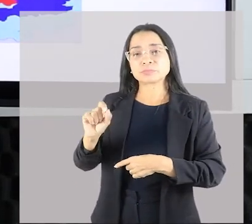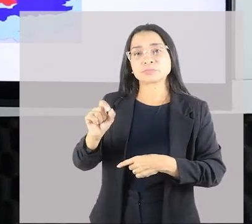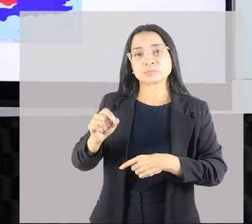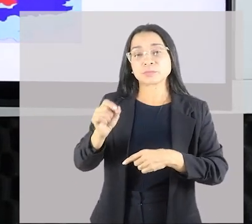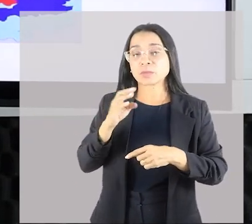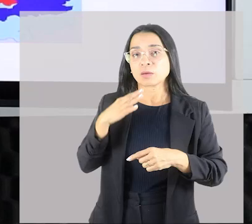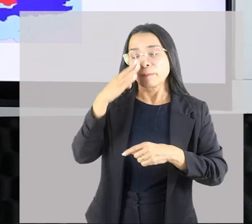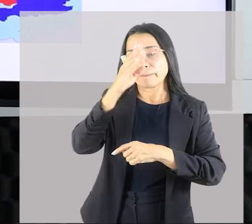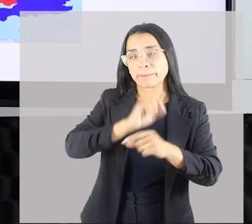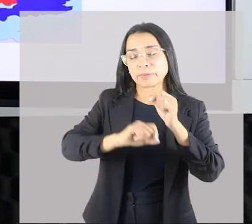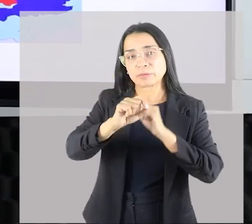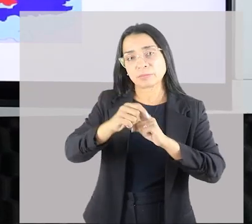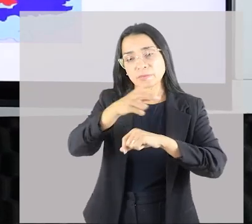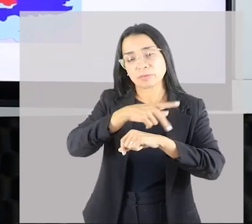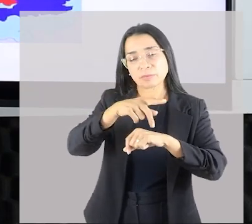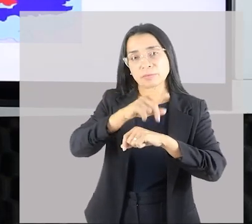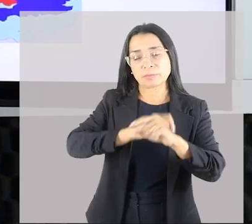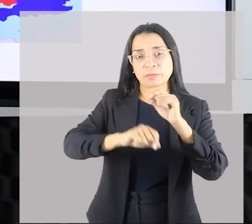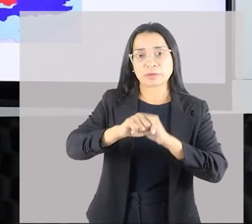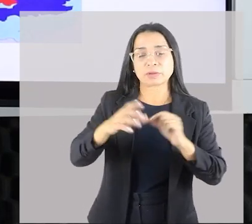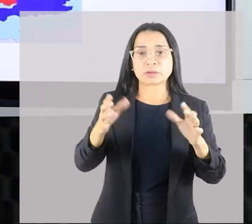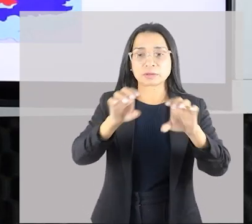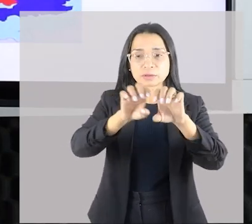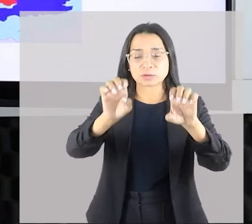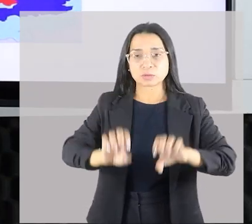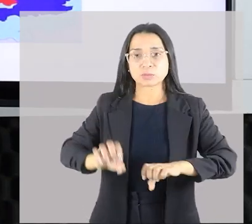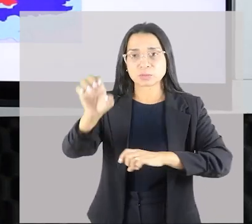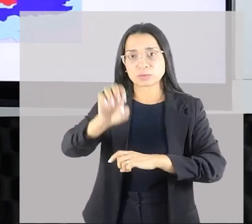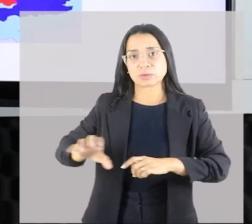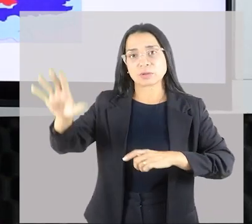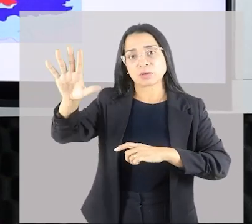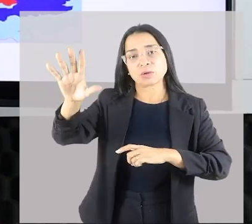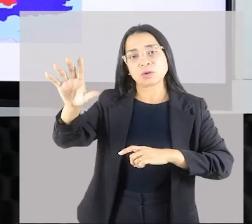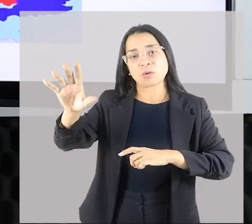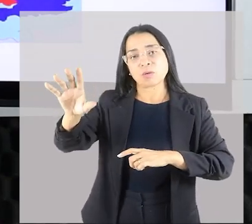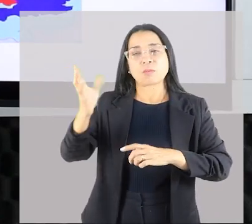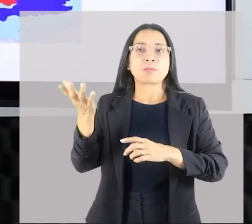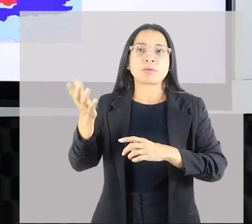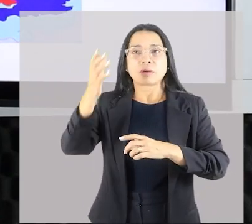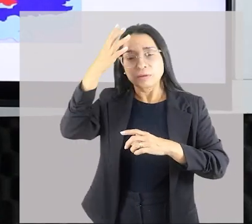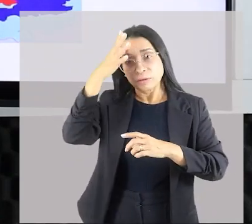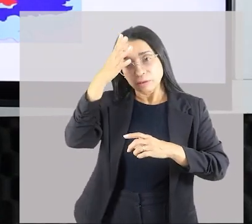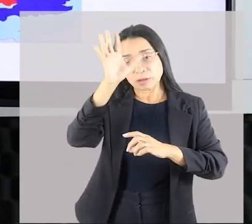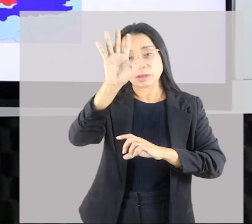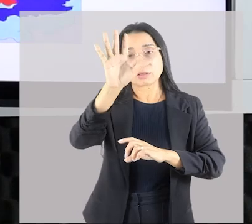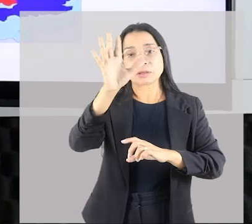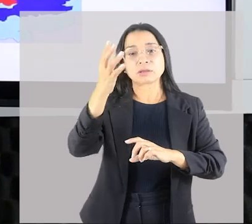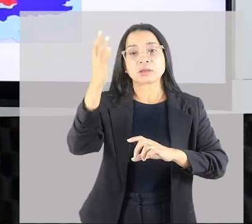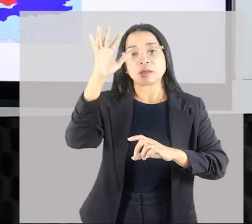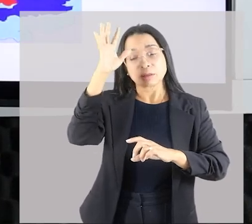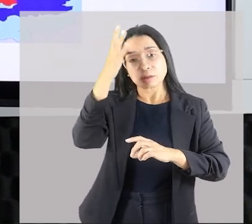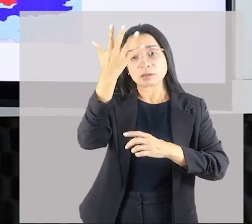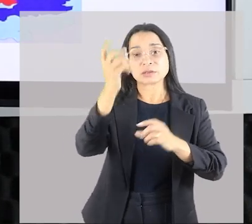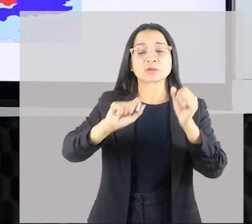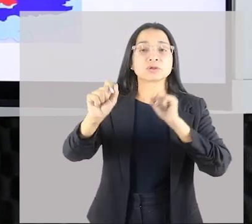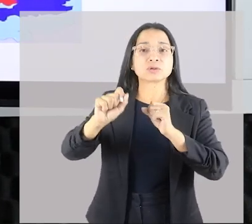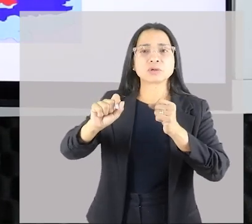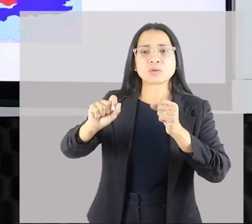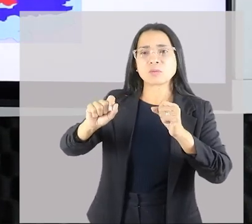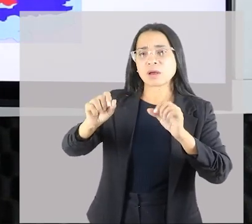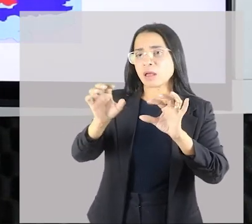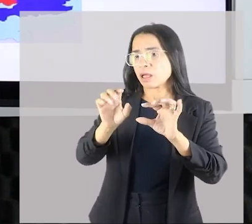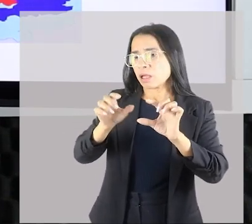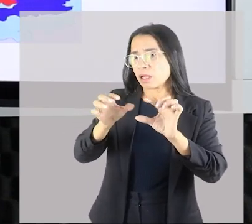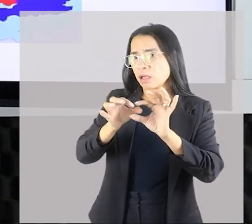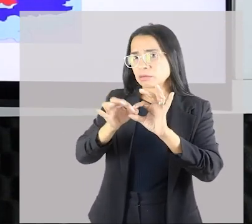dos principais países, é uma das principais estruturas da Europa, decidiu de maneira inédita romper com a União